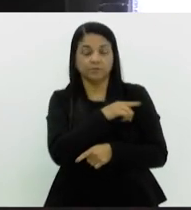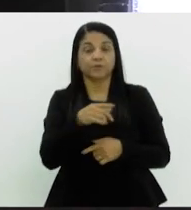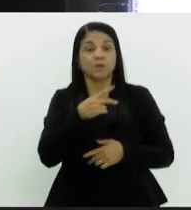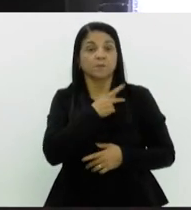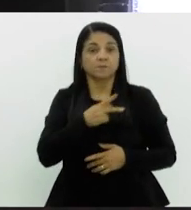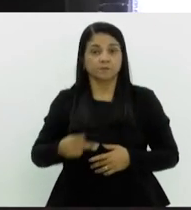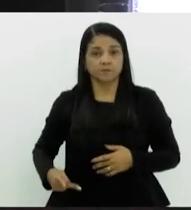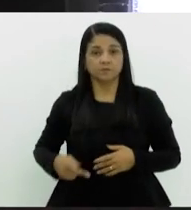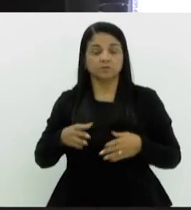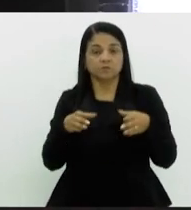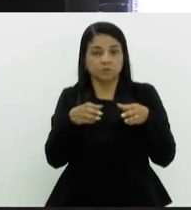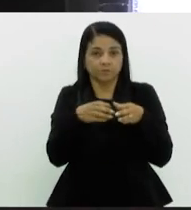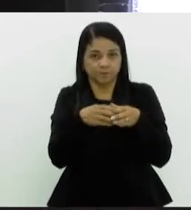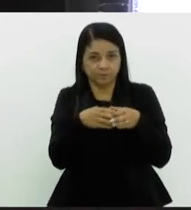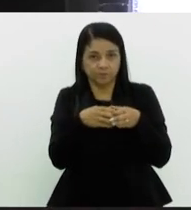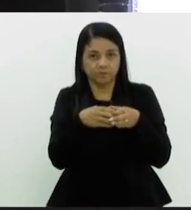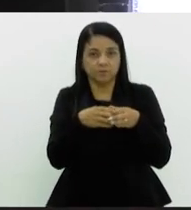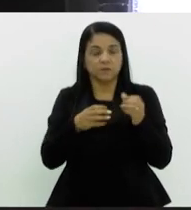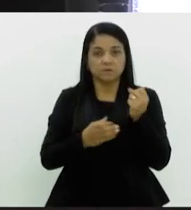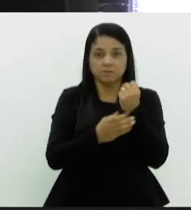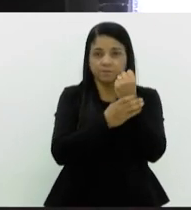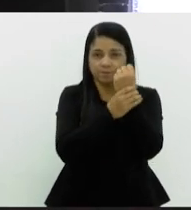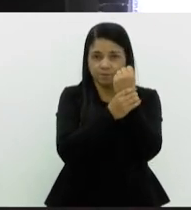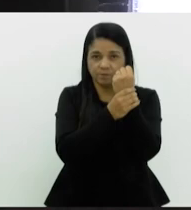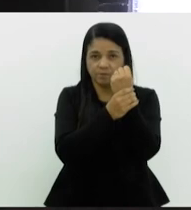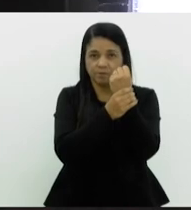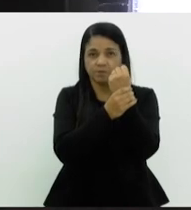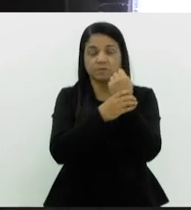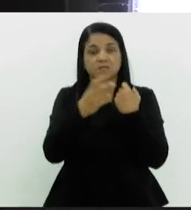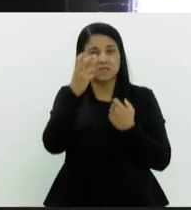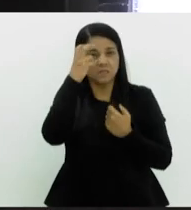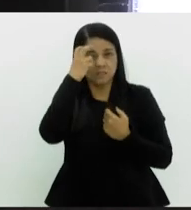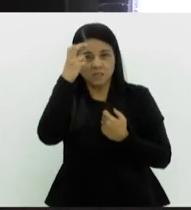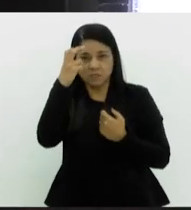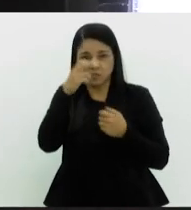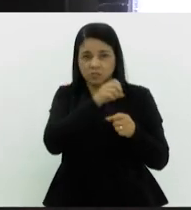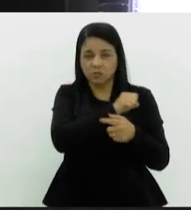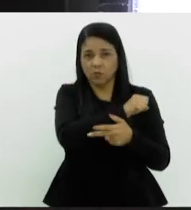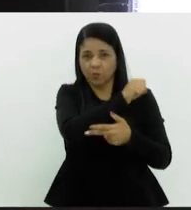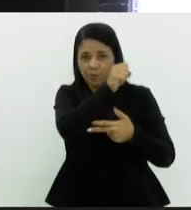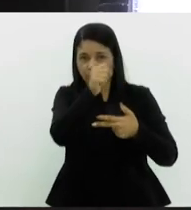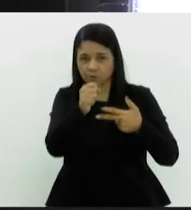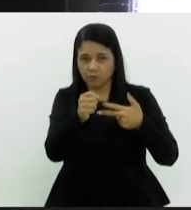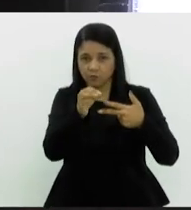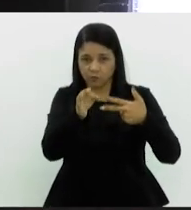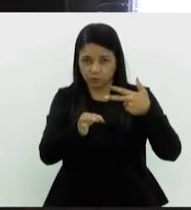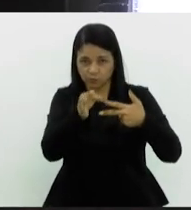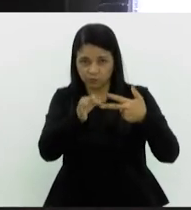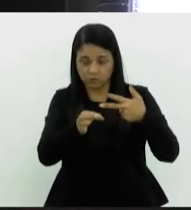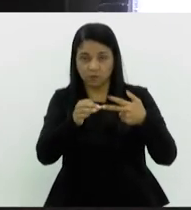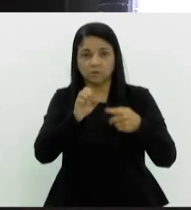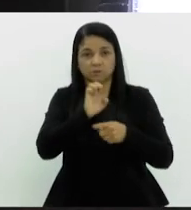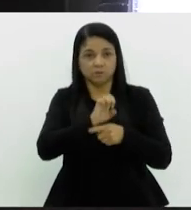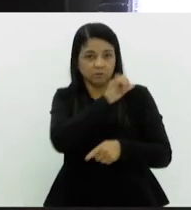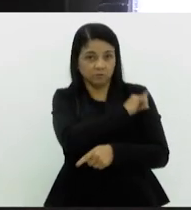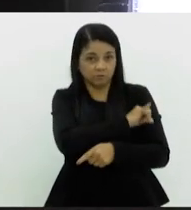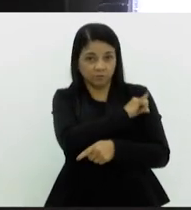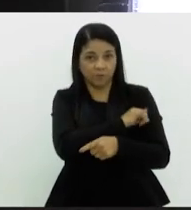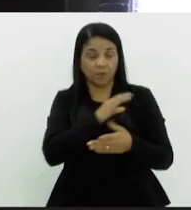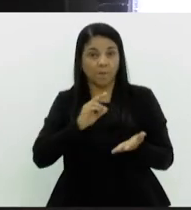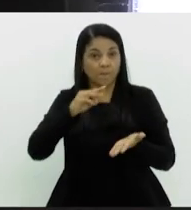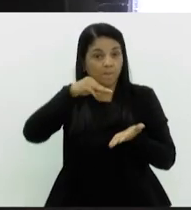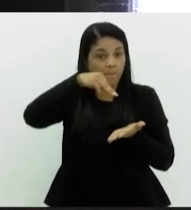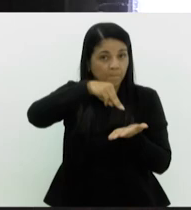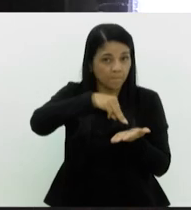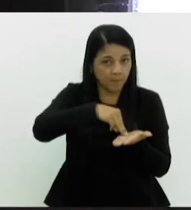presidente do Comitê de Segurança e Inteligência do Poder Judiciário do Estado do Rio de Janeiro, membro da